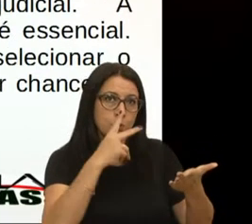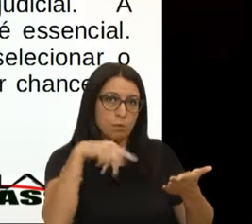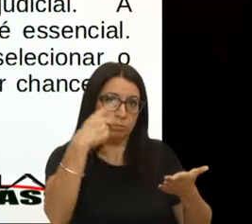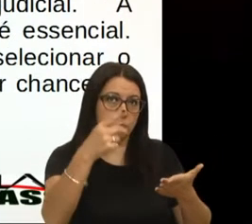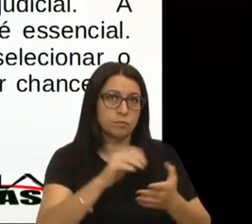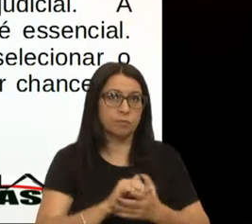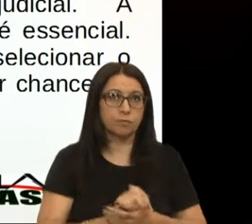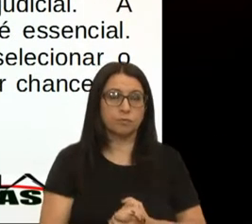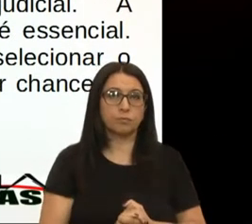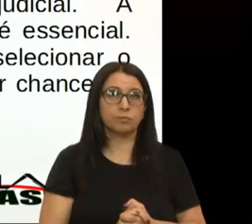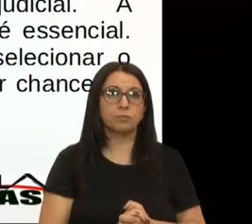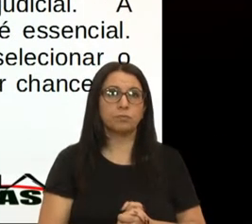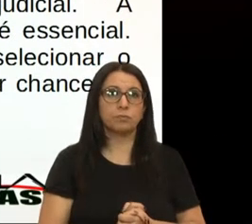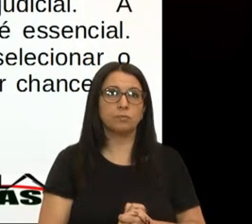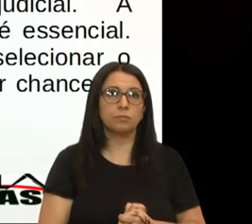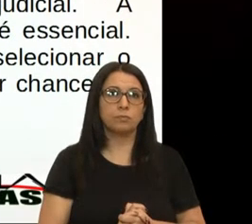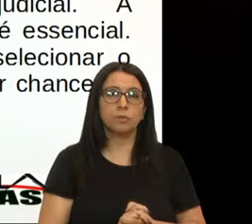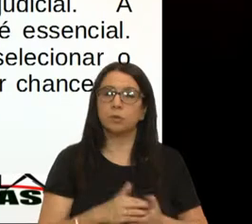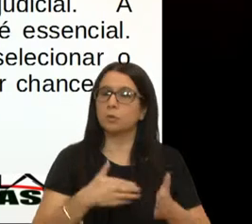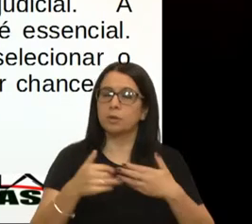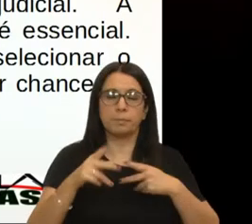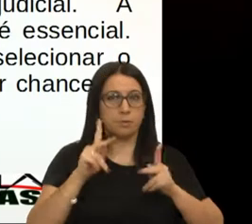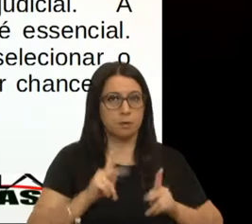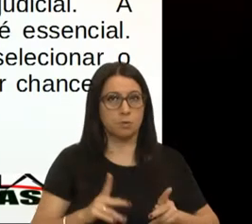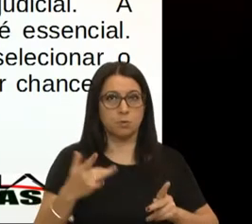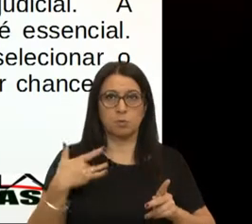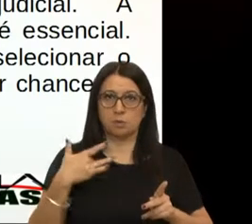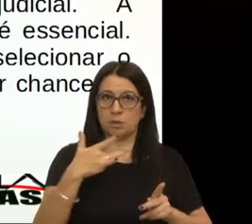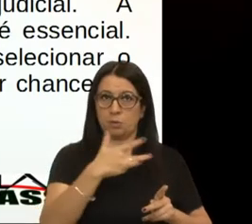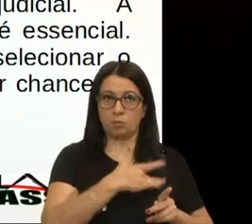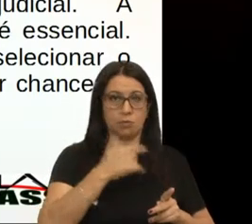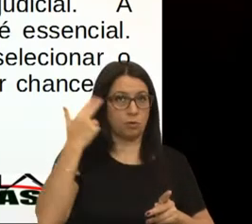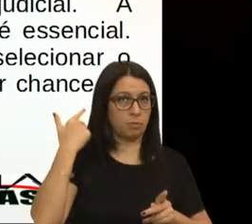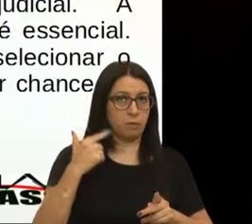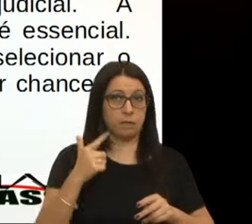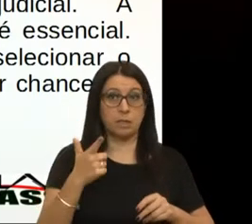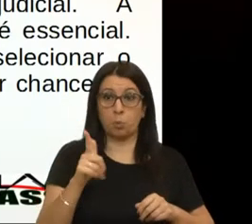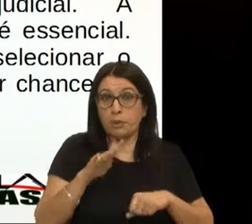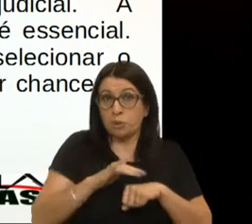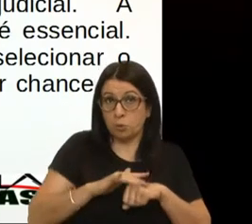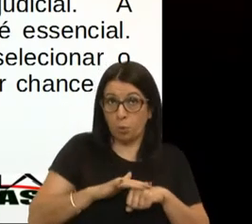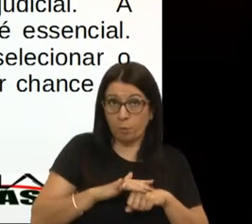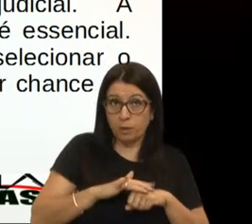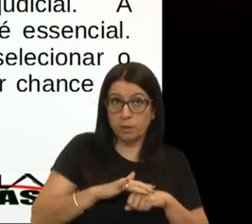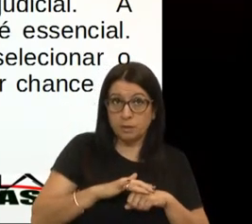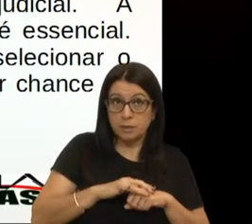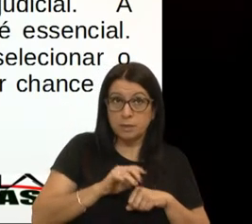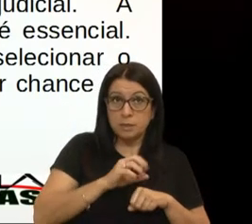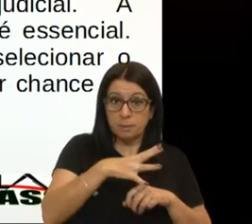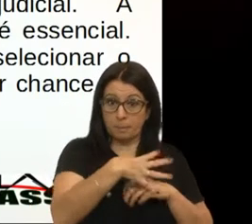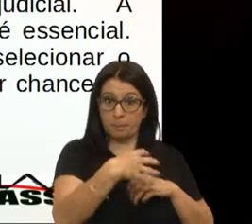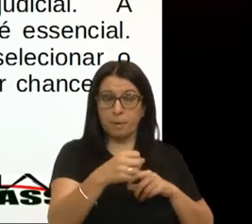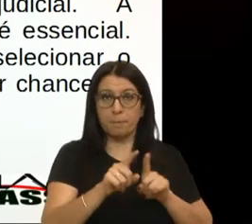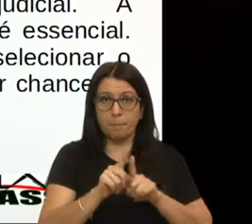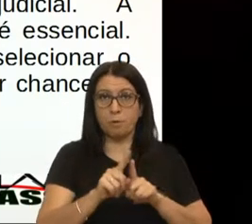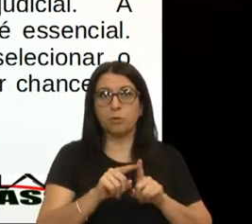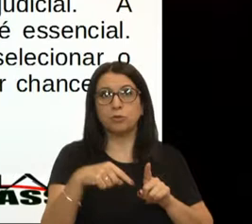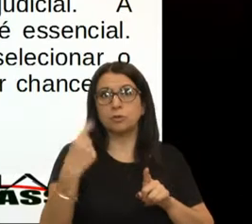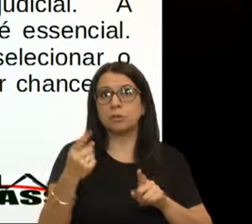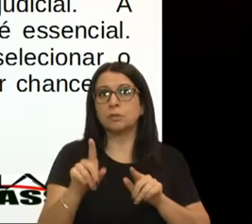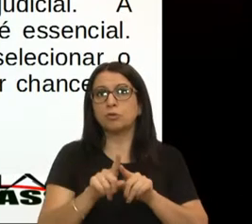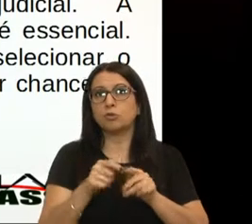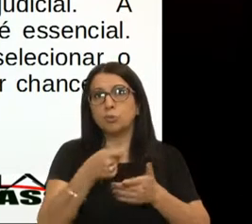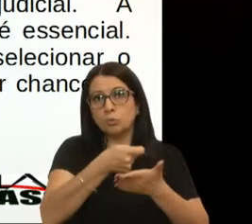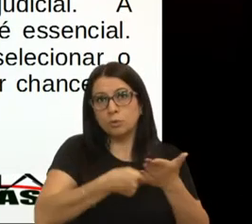adiante. Qualquer pessoa com saúde normal e sem doença infecciosa pode doar para parentes, além do cônjuge, mediante